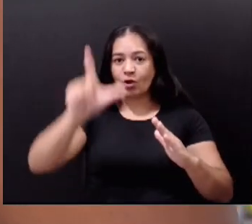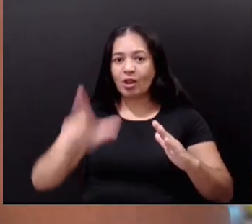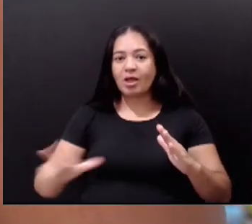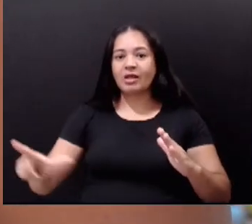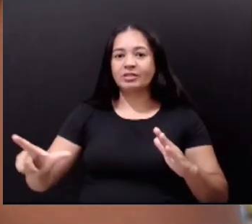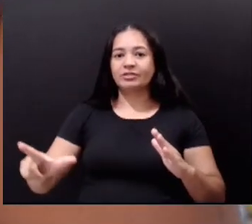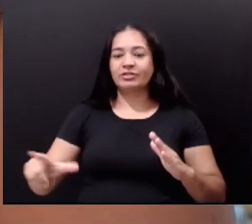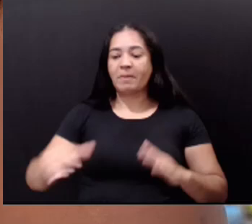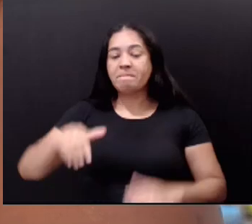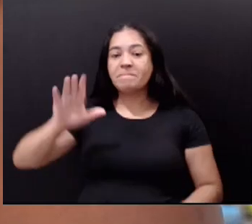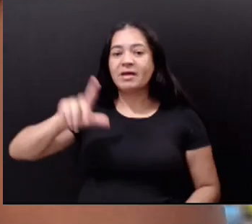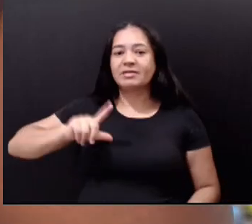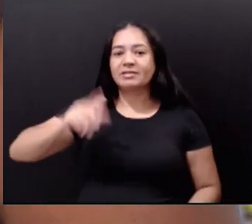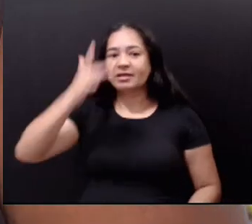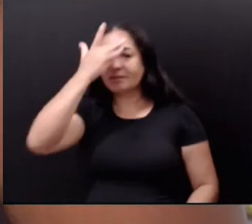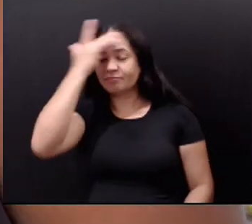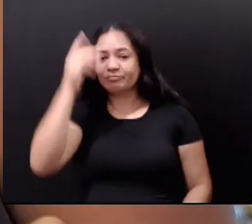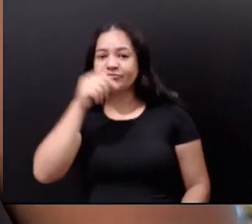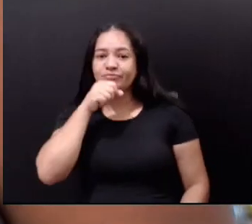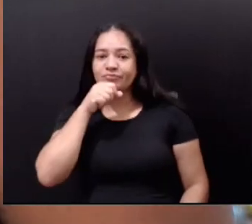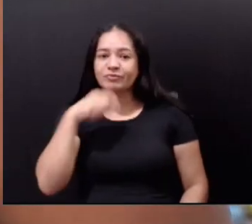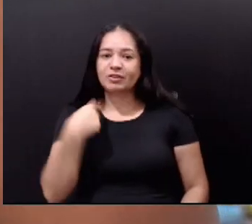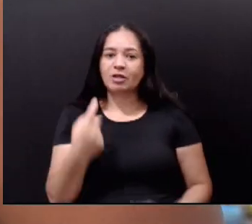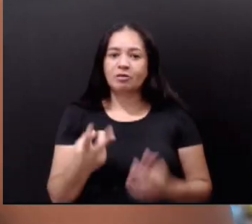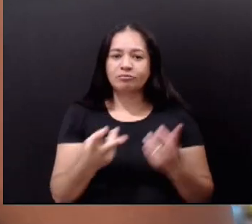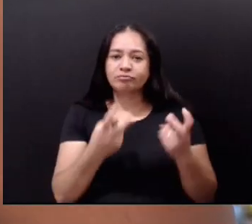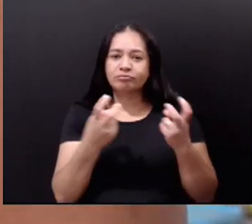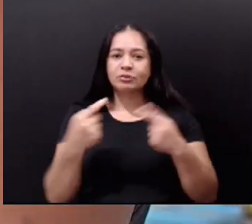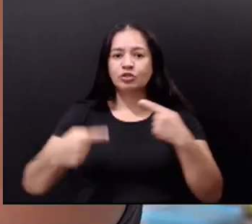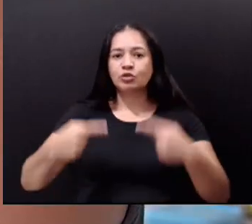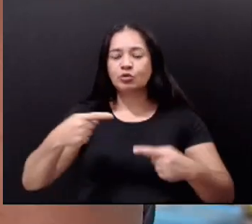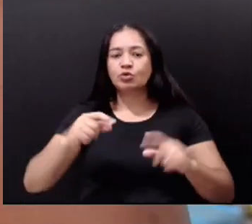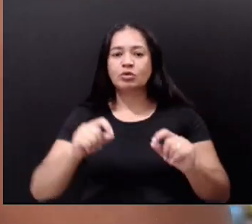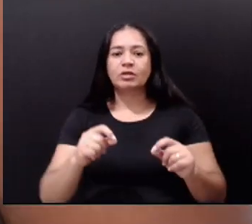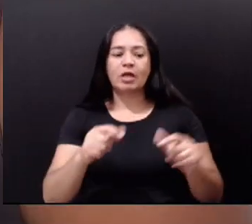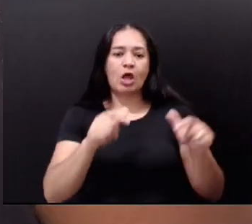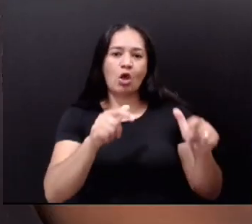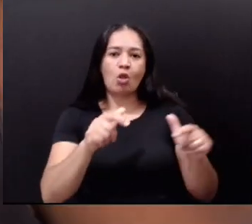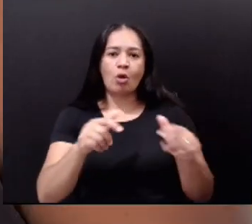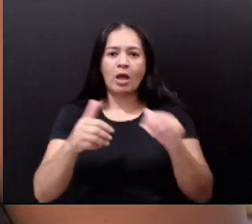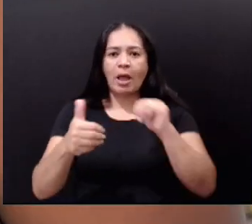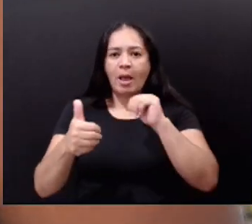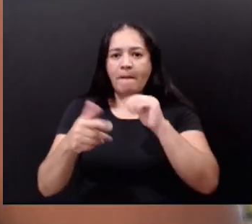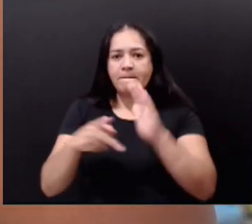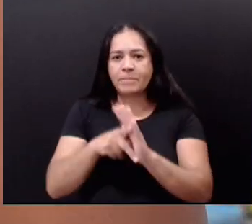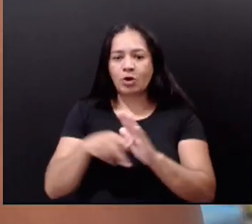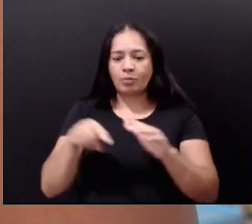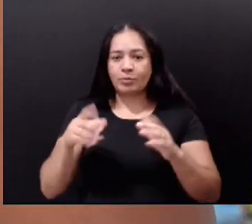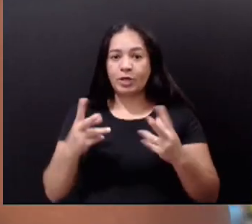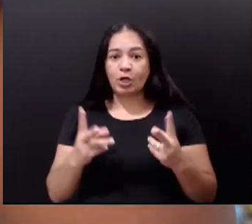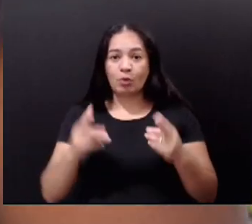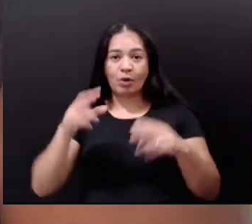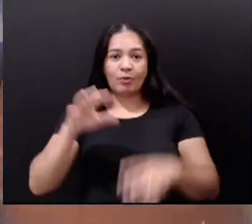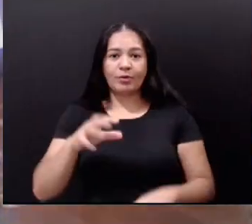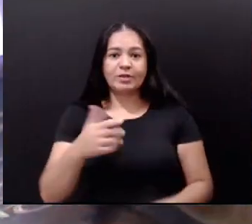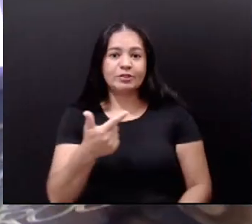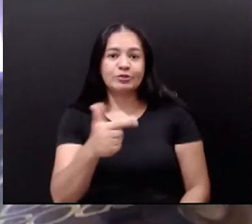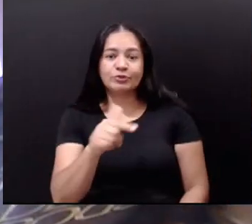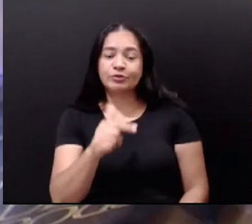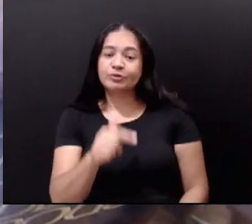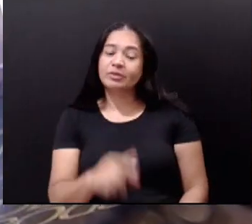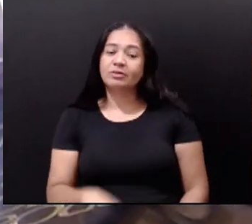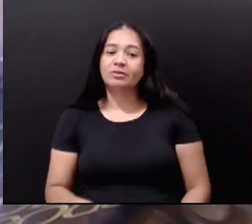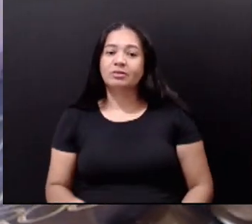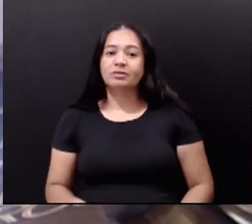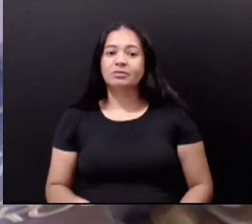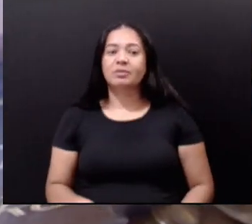gente observa, né, e discute com eles que não tem espaços adequados como esse, mas demais, né, outros espaços que possam receber as pessoas